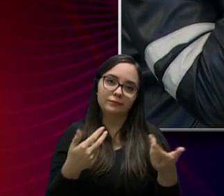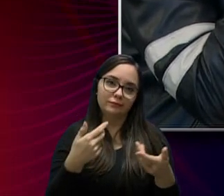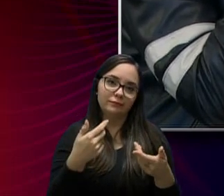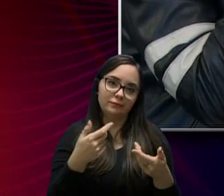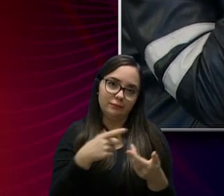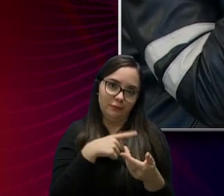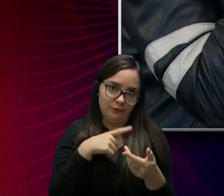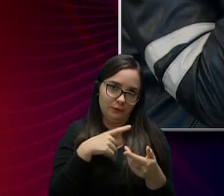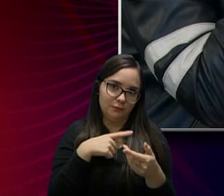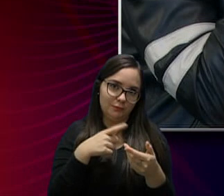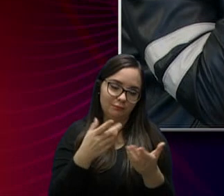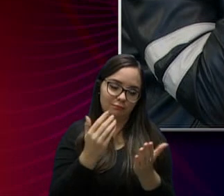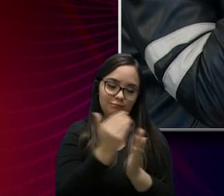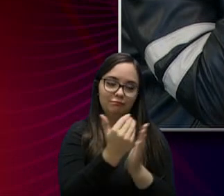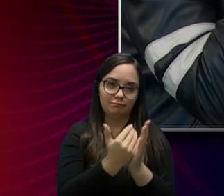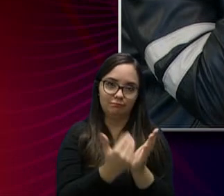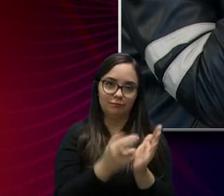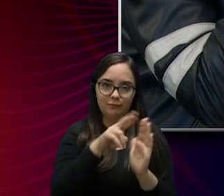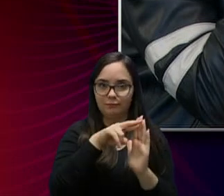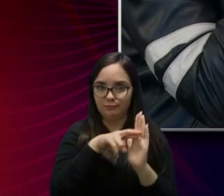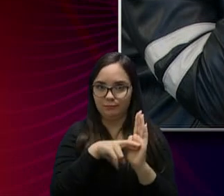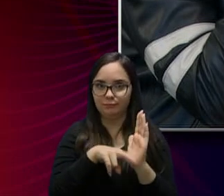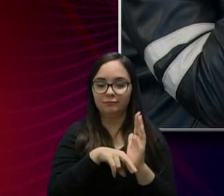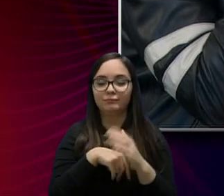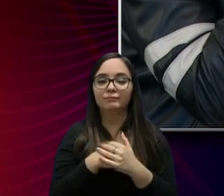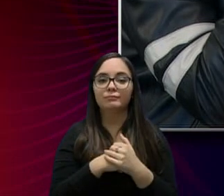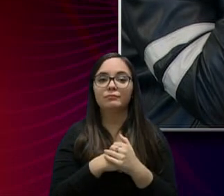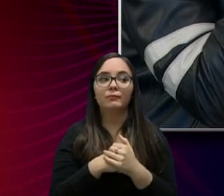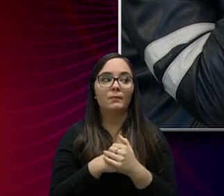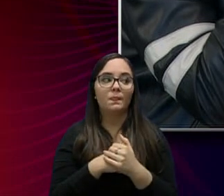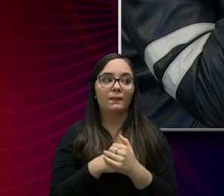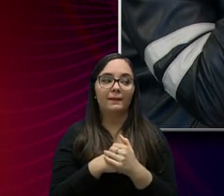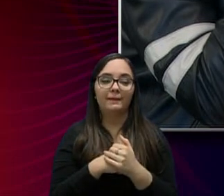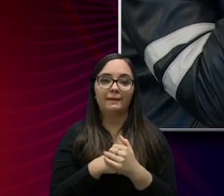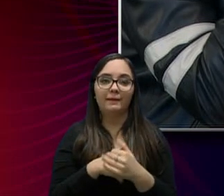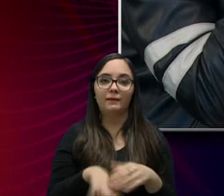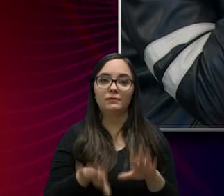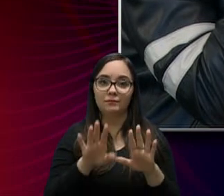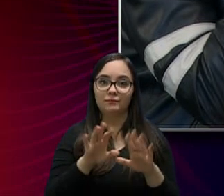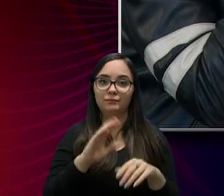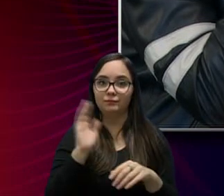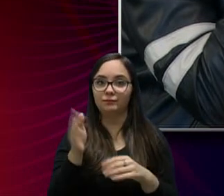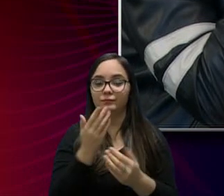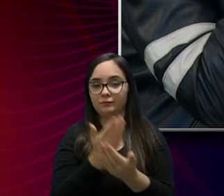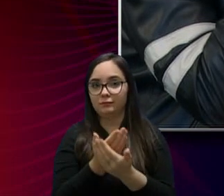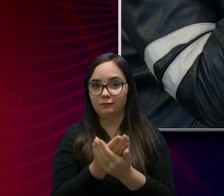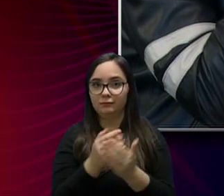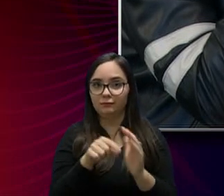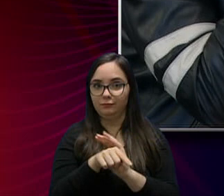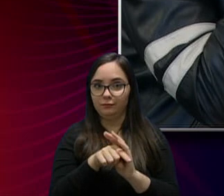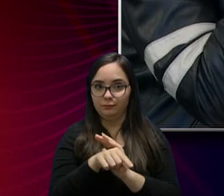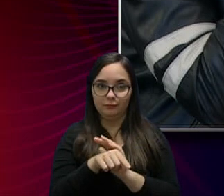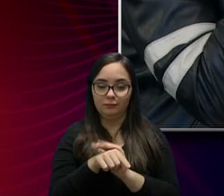equilibrar aliás essas essas contas né mas é um é um estudo